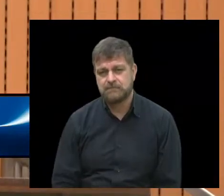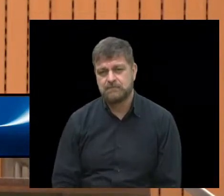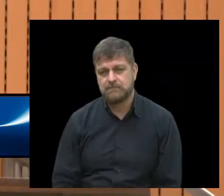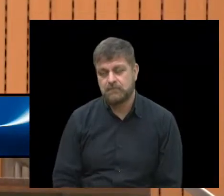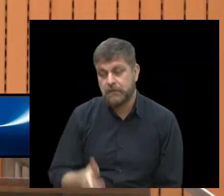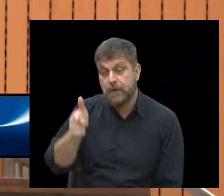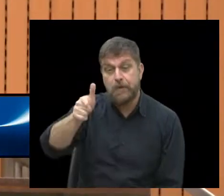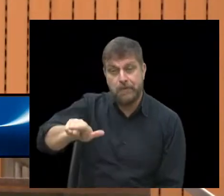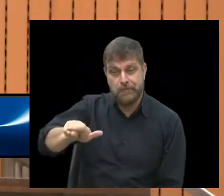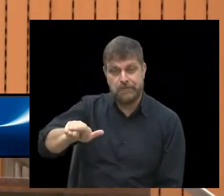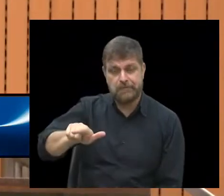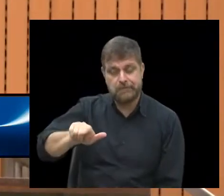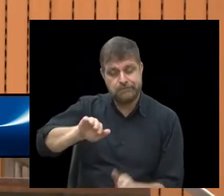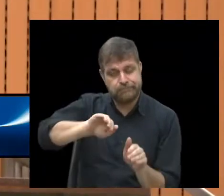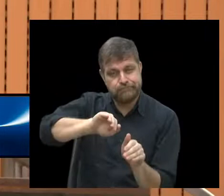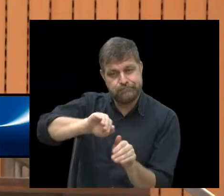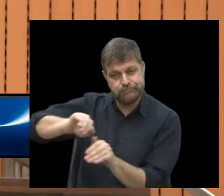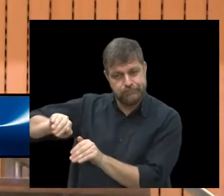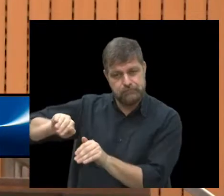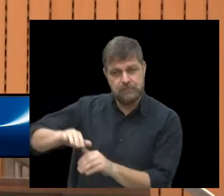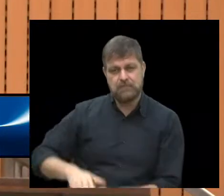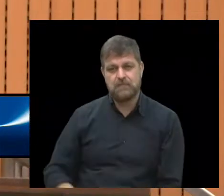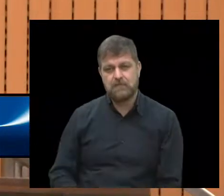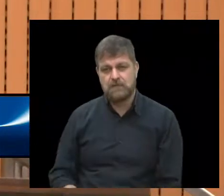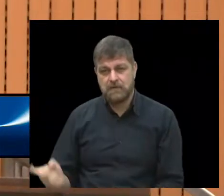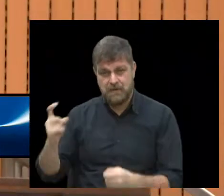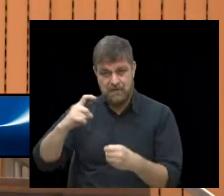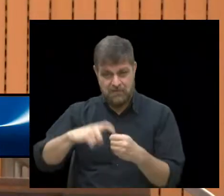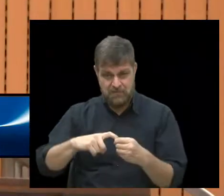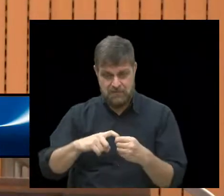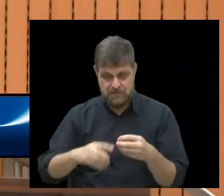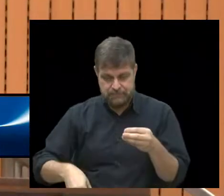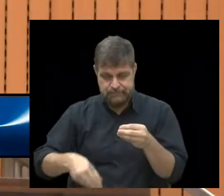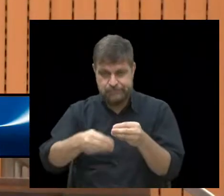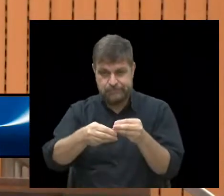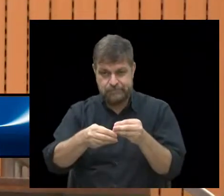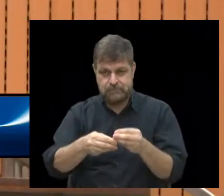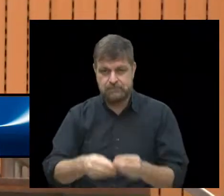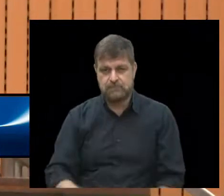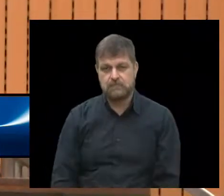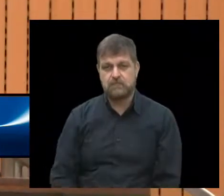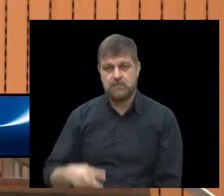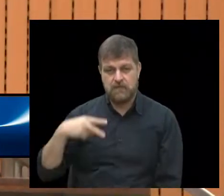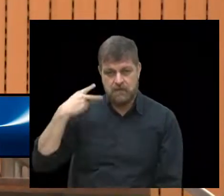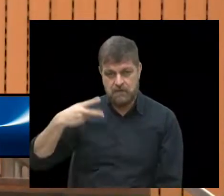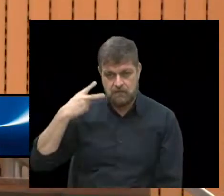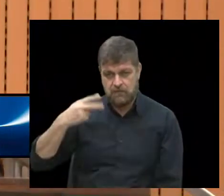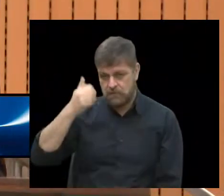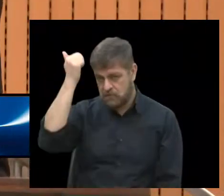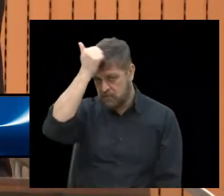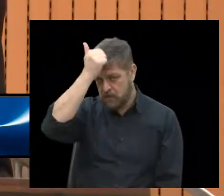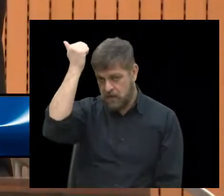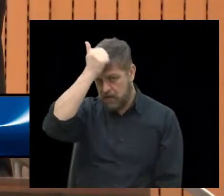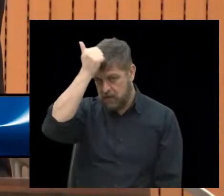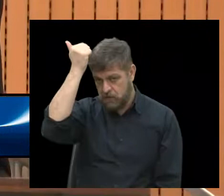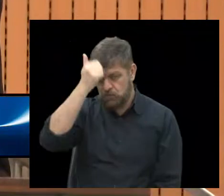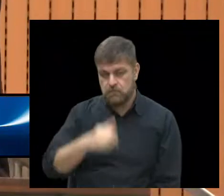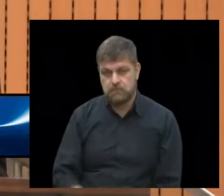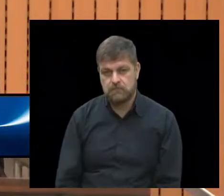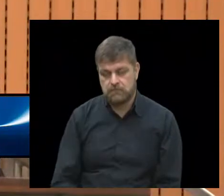outro acontecimento, mas eu vou aqui endossar as palavras do vereador Ailton da